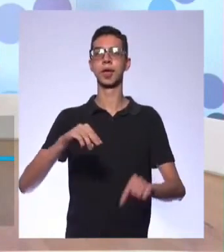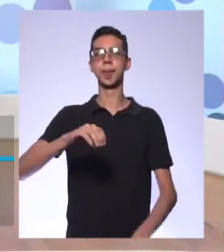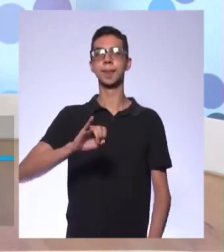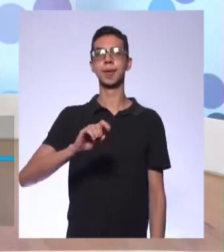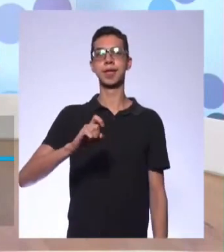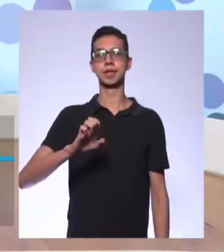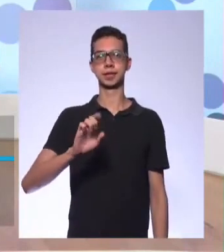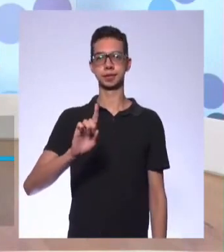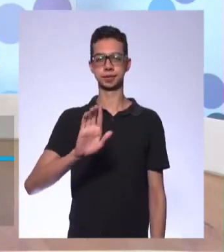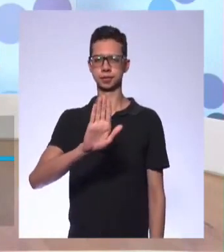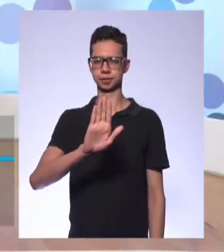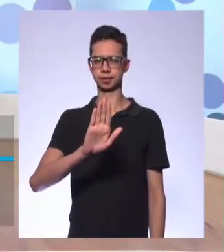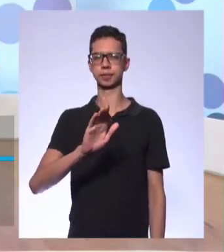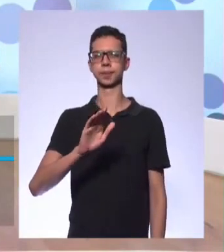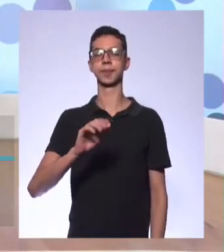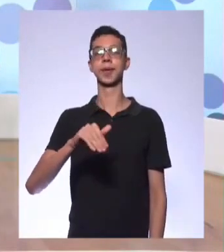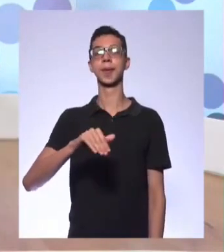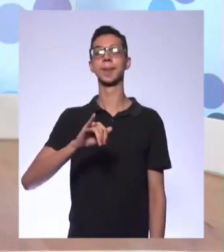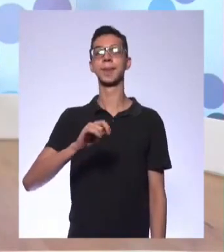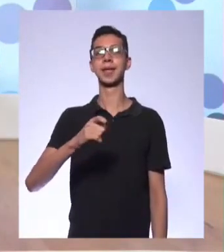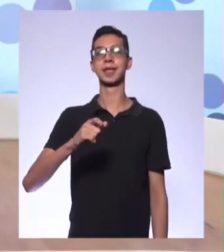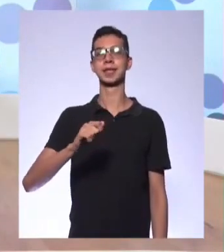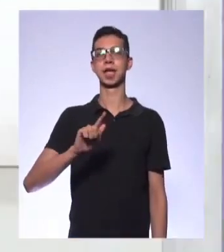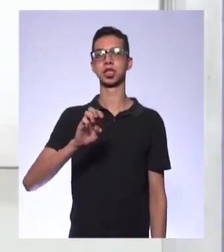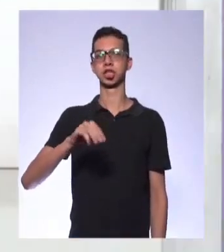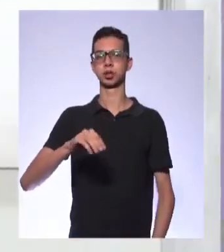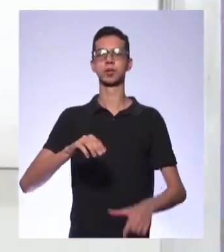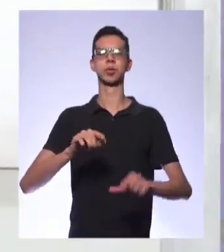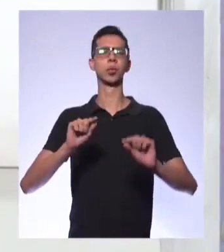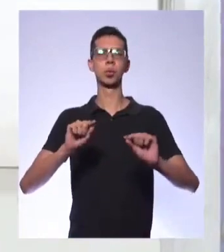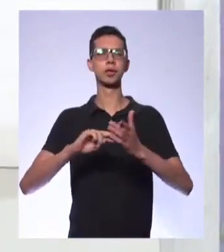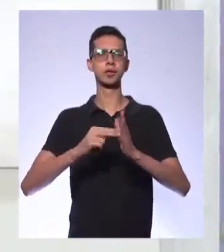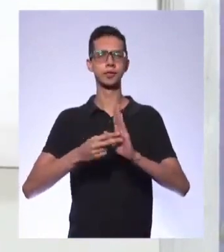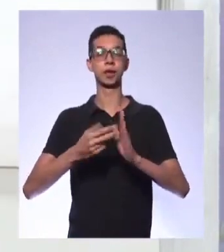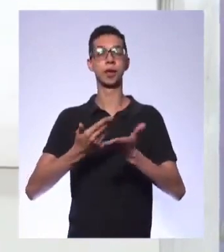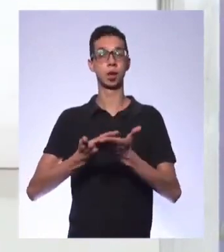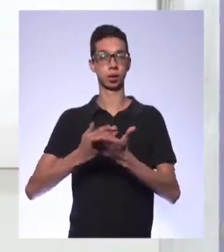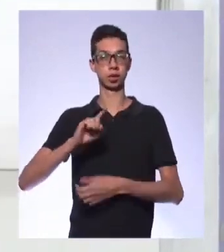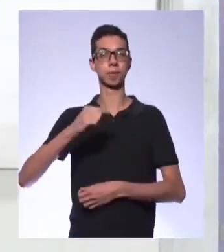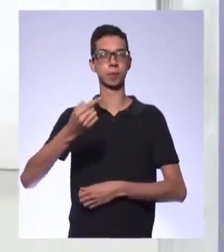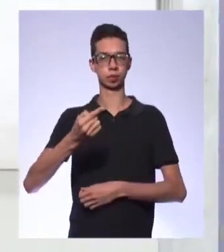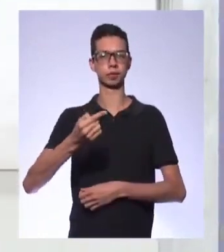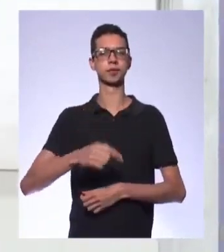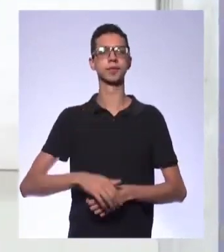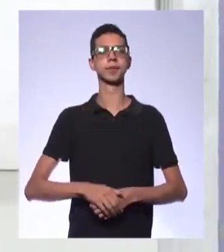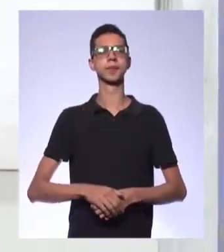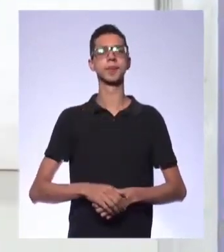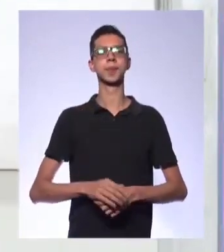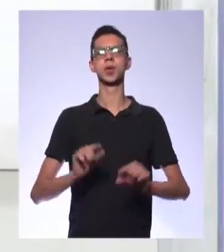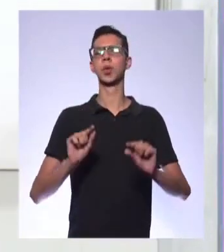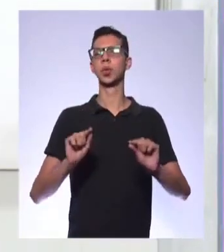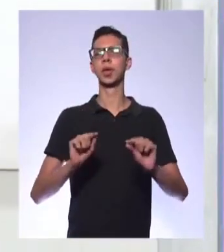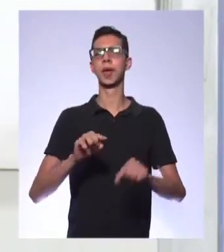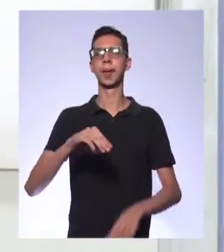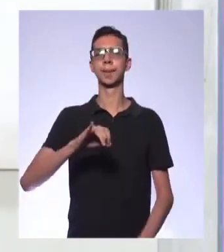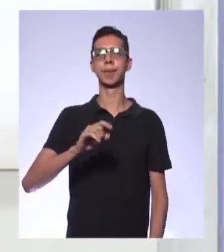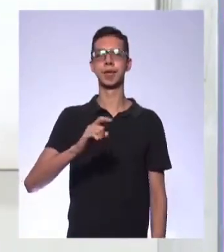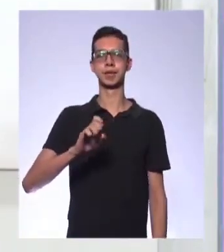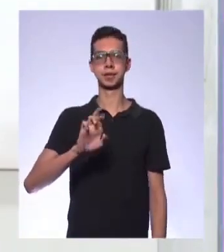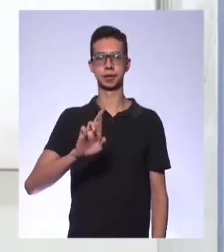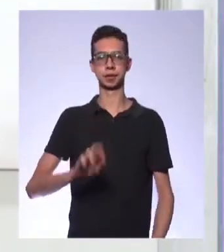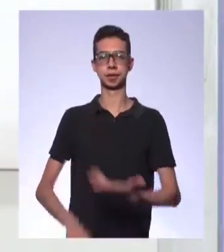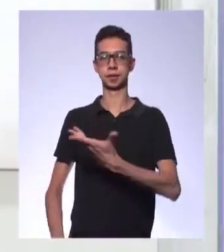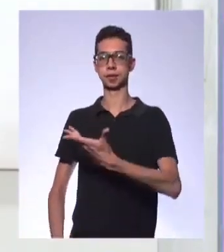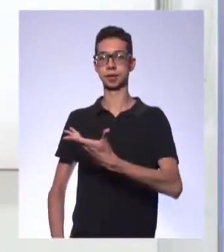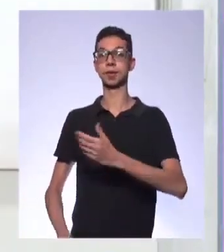ver numa próxima aula, tá? Mixagem de som, tá? O mixer que você colocou aqui, ele tanto pode ser, né, profissional na